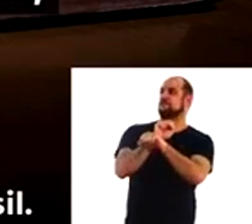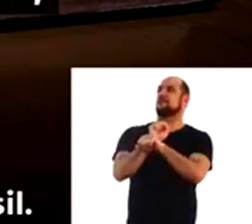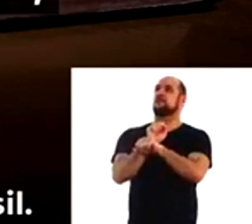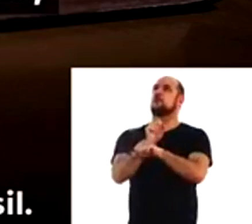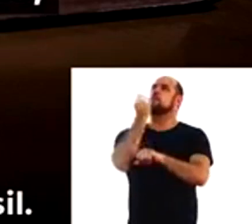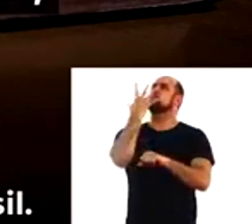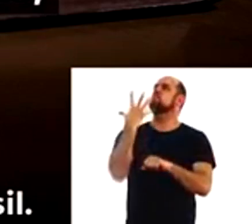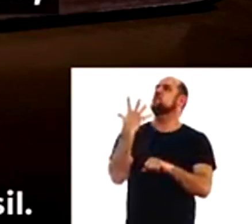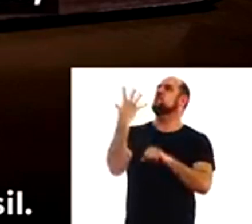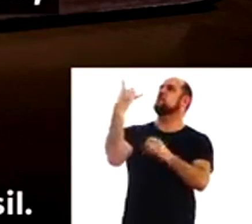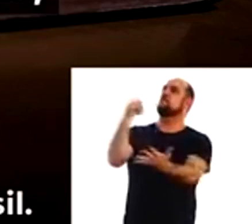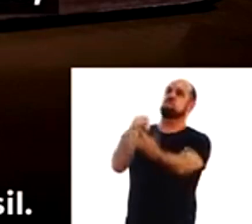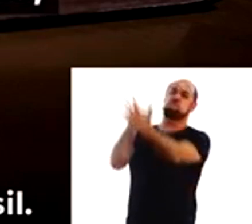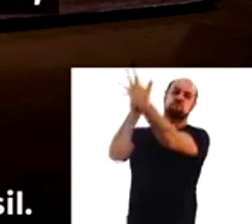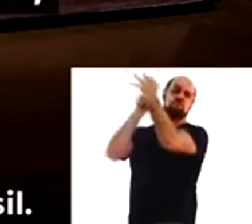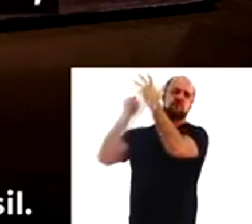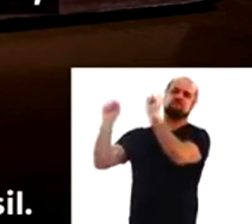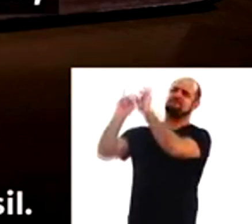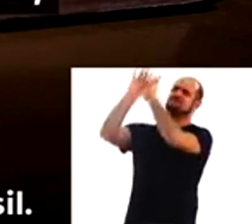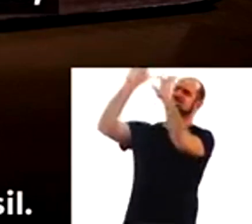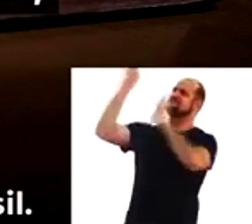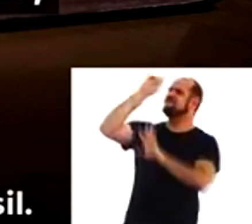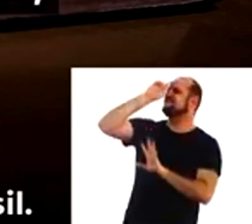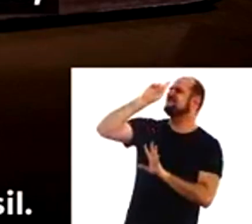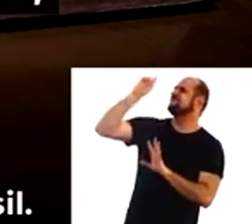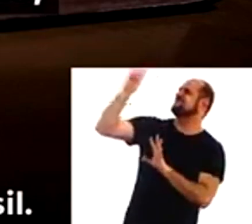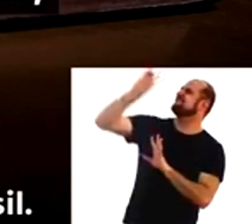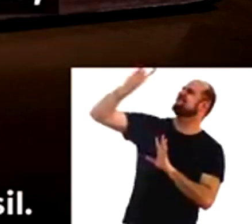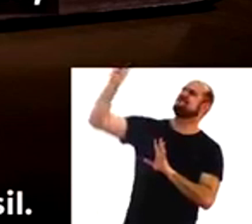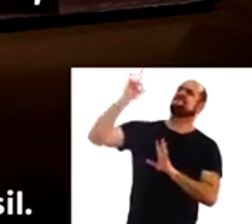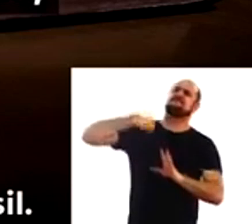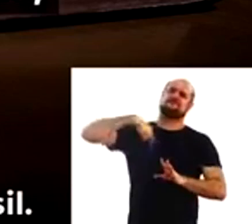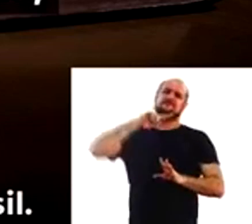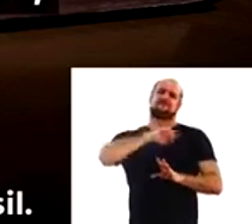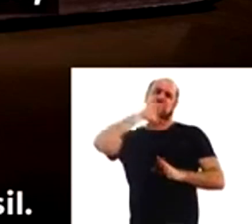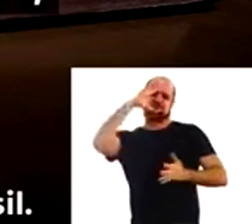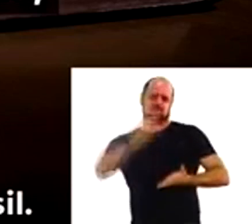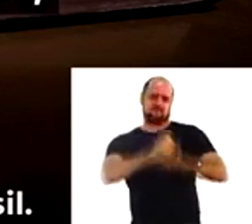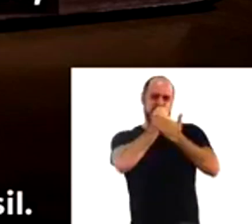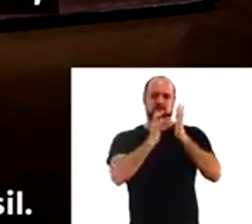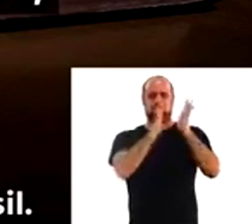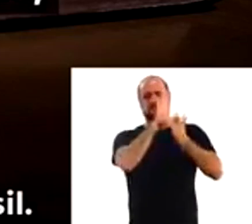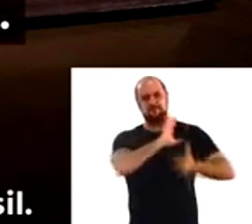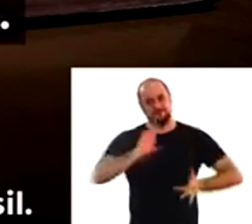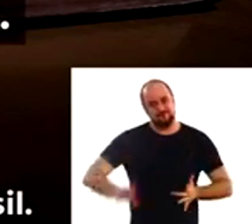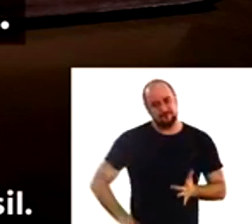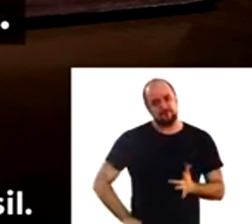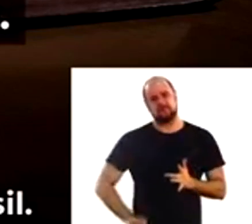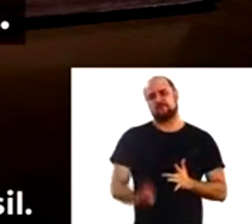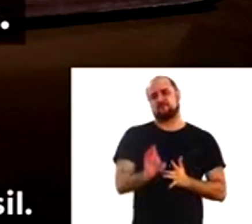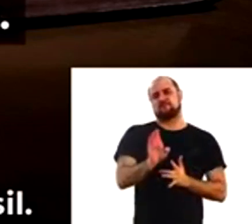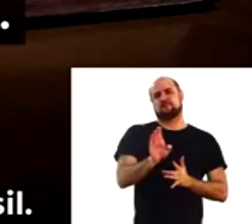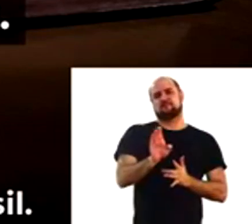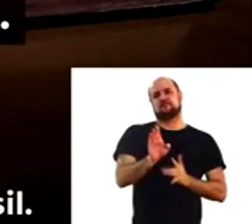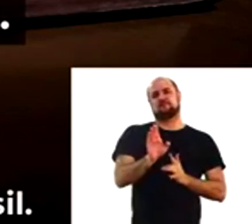e a manifestação da glória do nosso grande Deus e Salvador Jesus Cristo, o